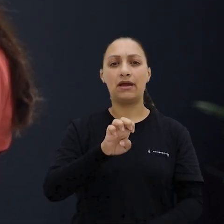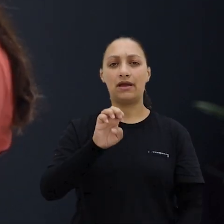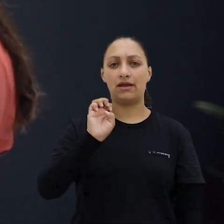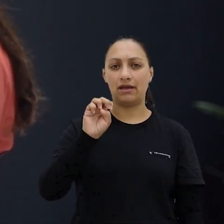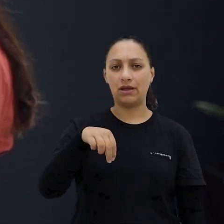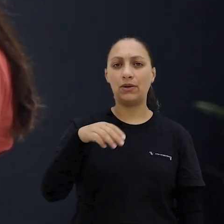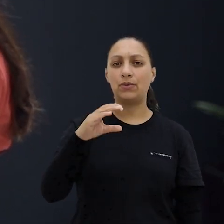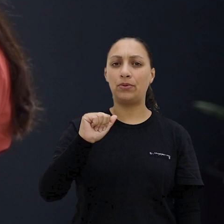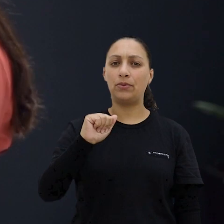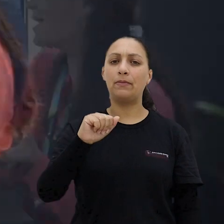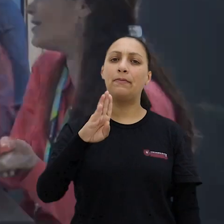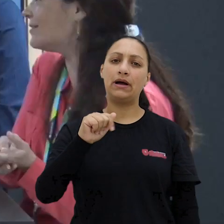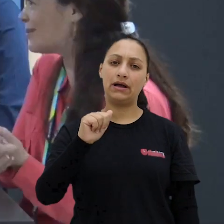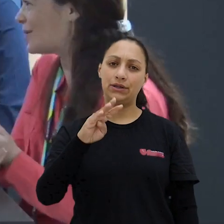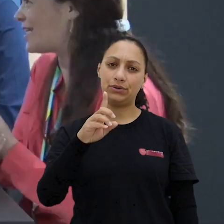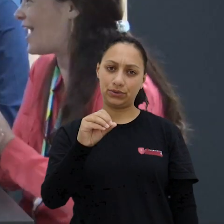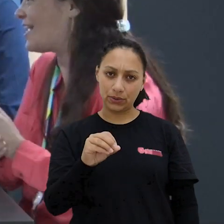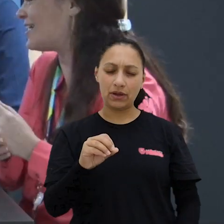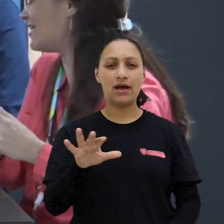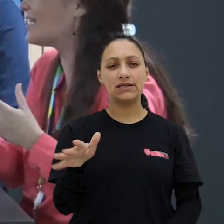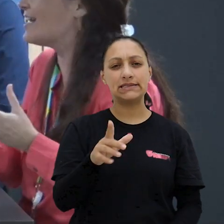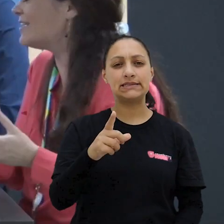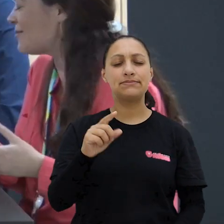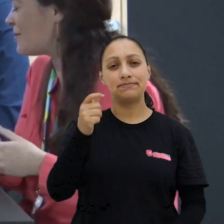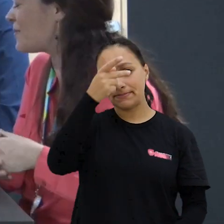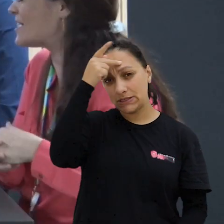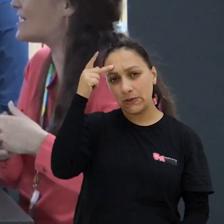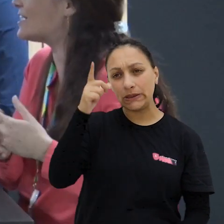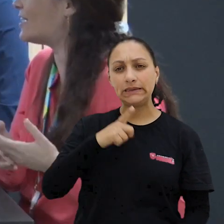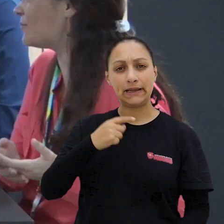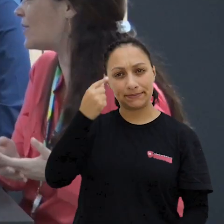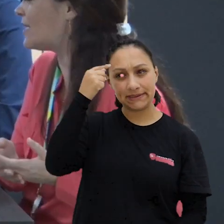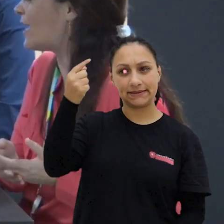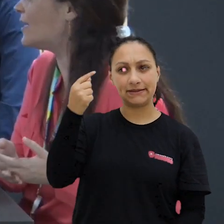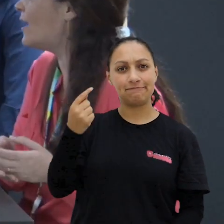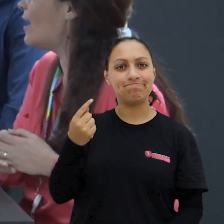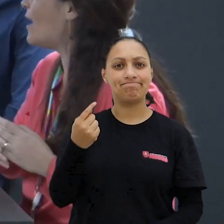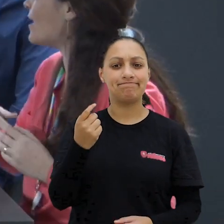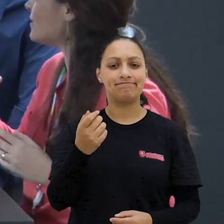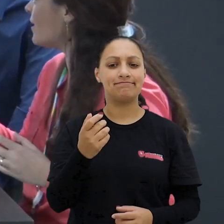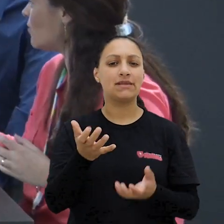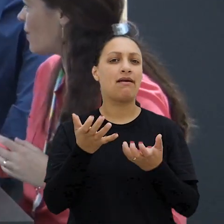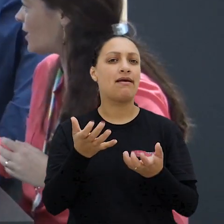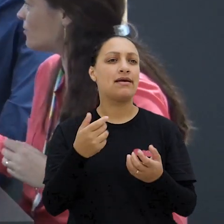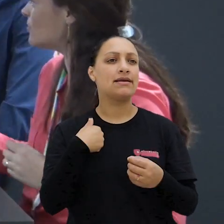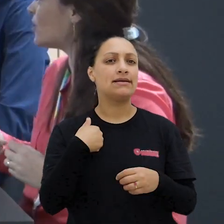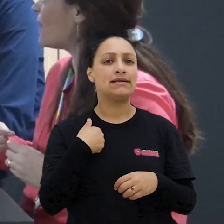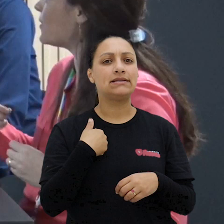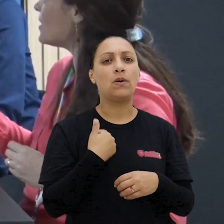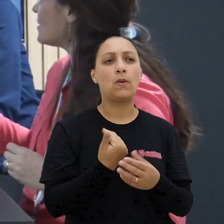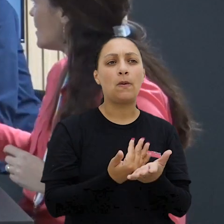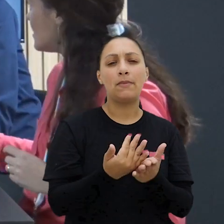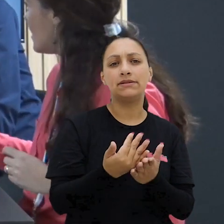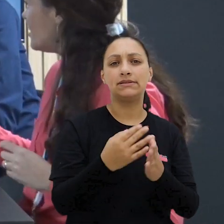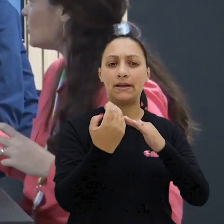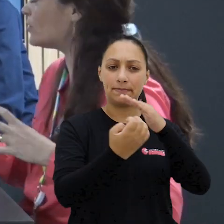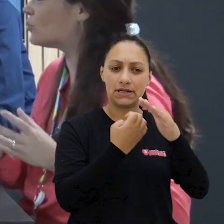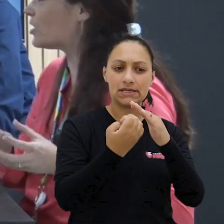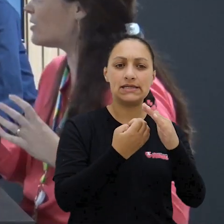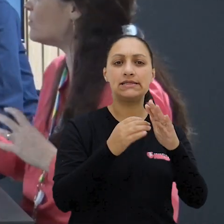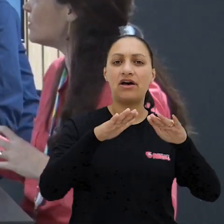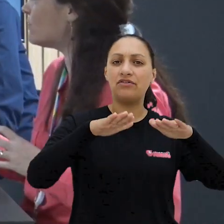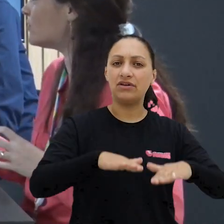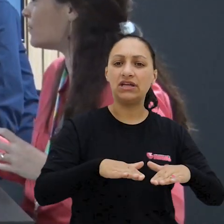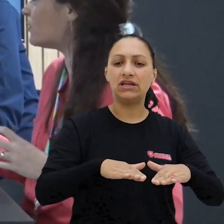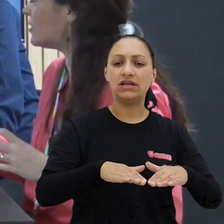nem são empresas, são pessoas que querem ter uma ideia, que querem ter uma empresa, que tem uma ideia, até incubado, quando já é empresa,